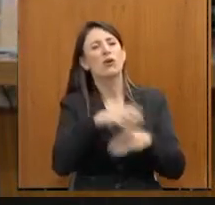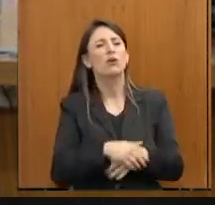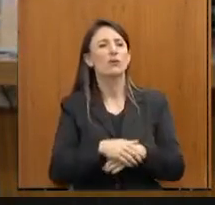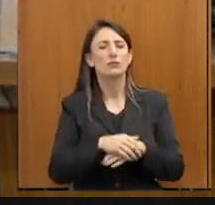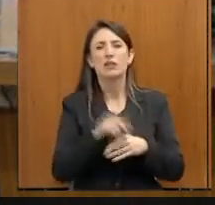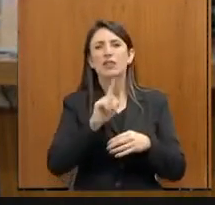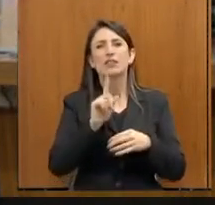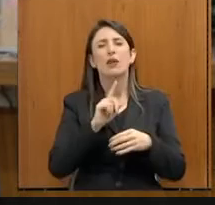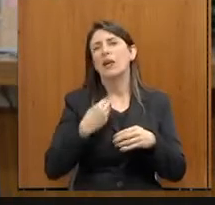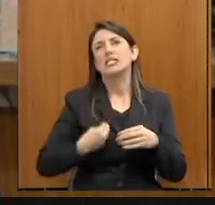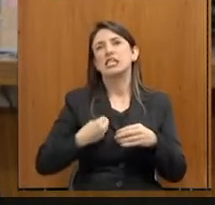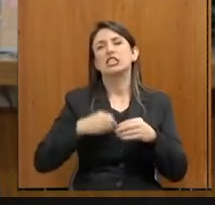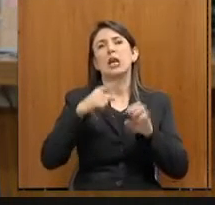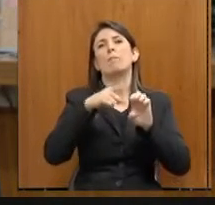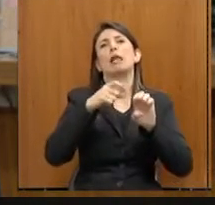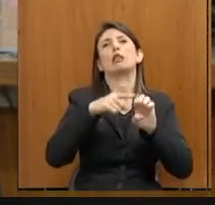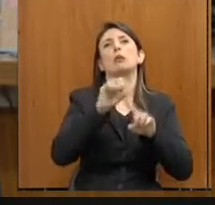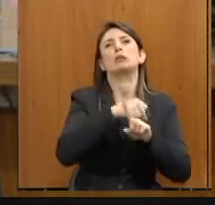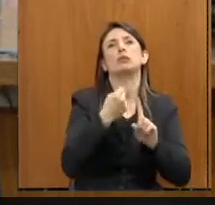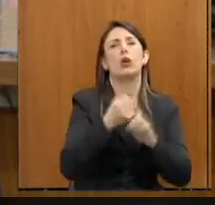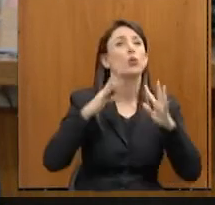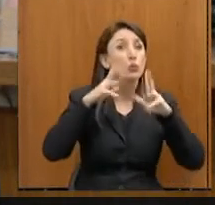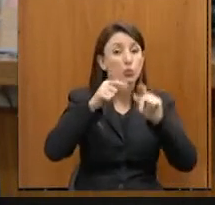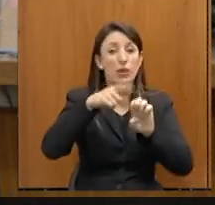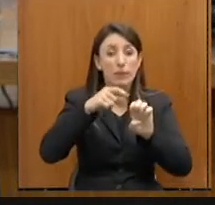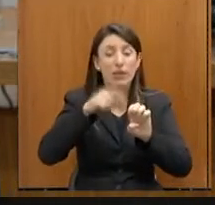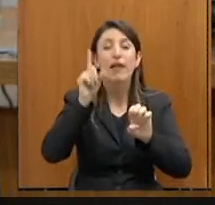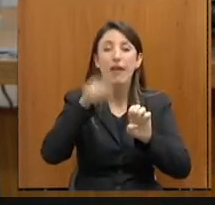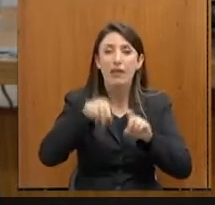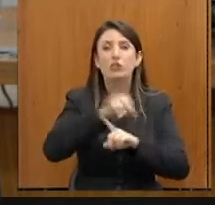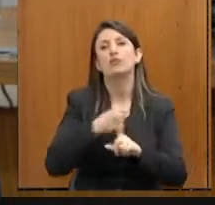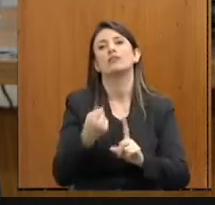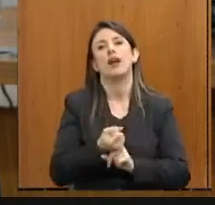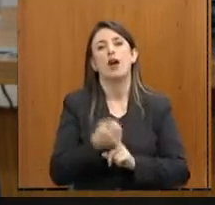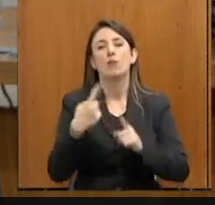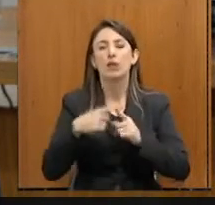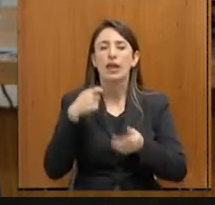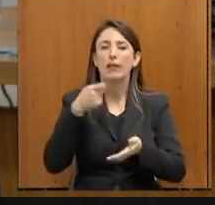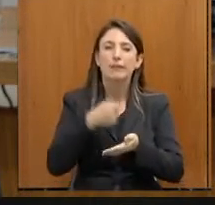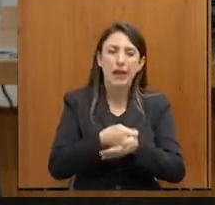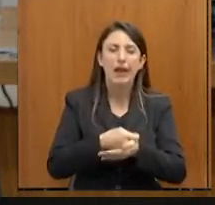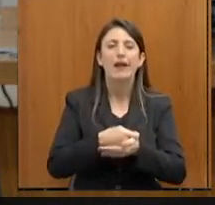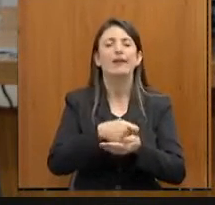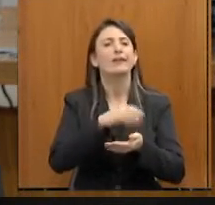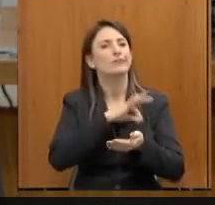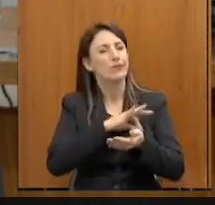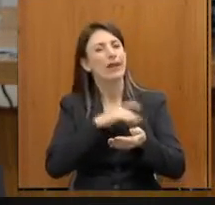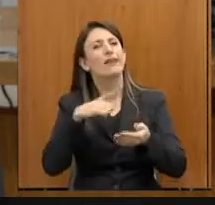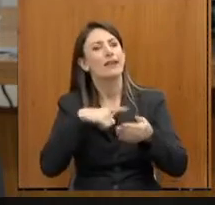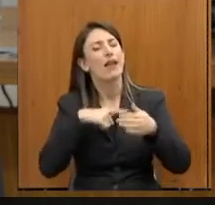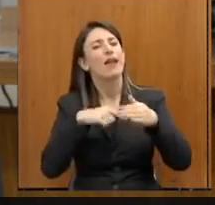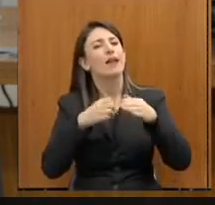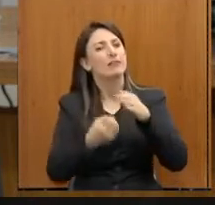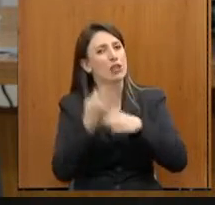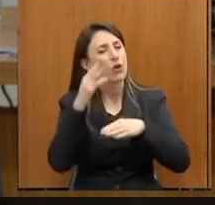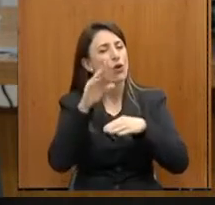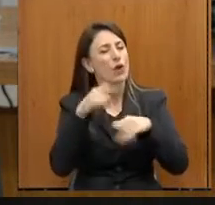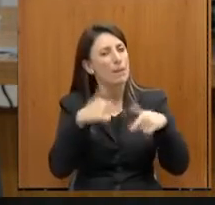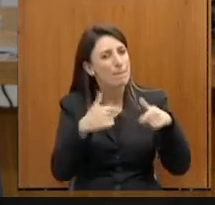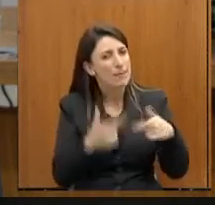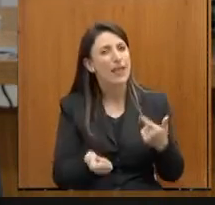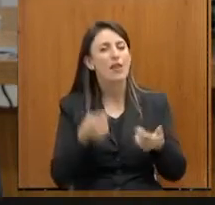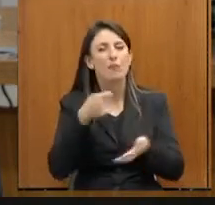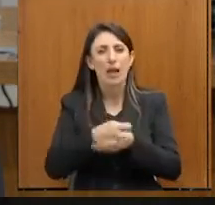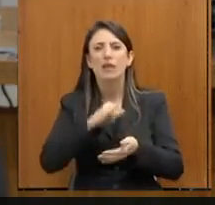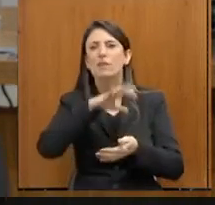empreendedora social ele gera emprego ele paga imposto ele viabiliza a atuação do governo então todo empreendedorismo